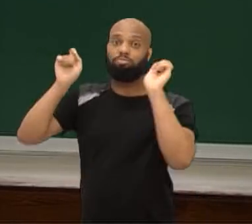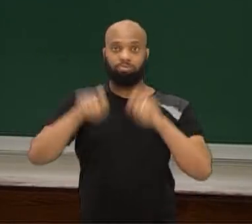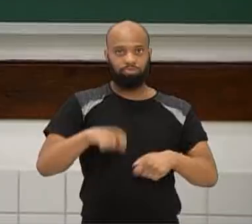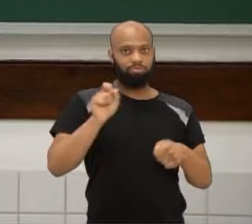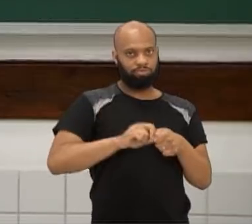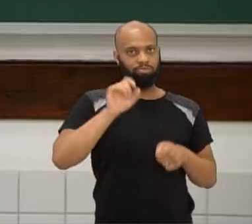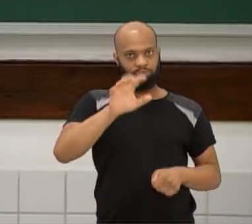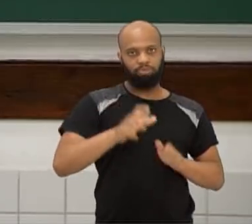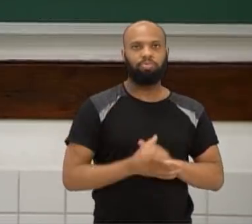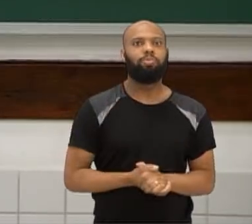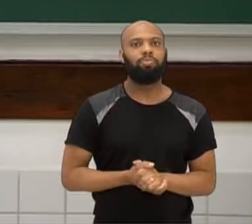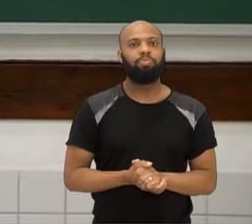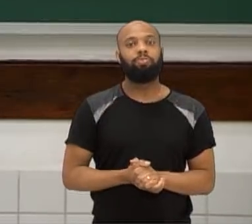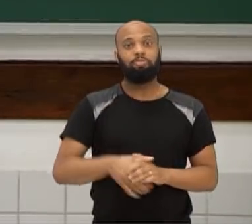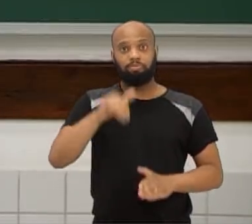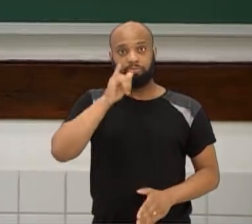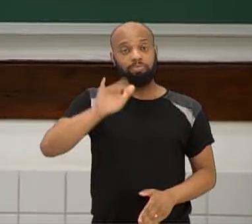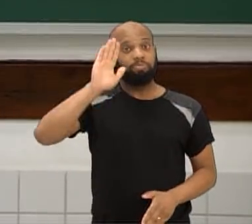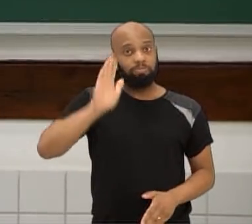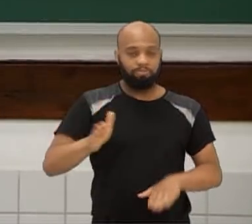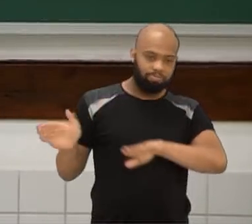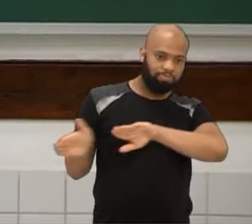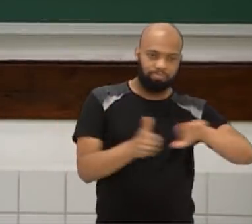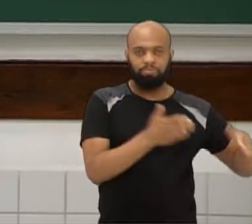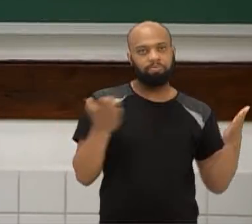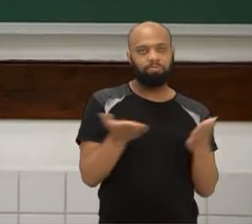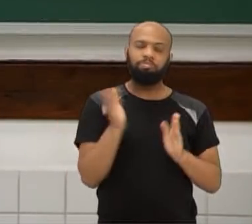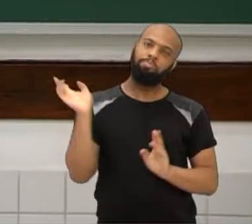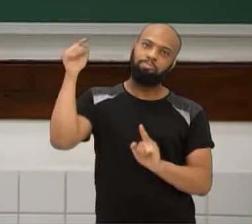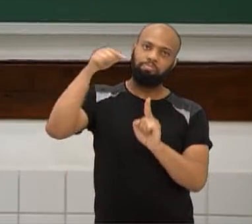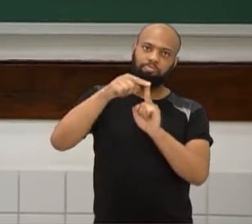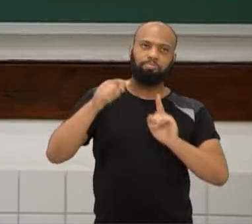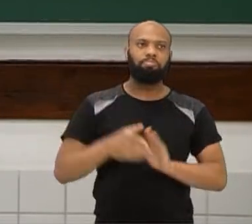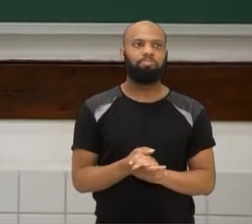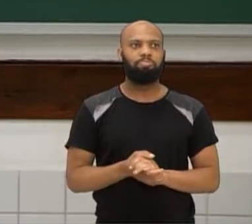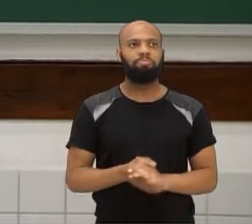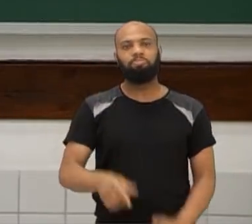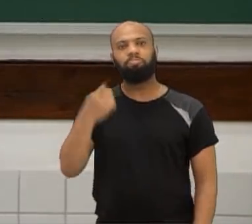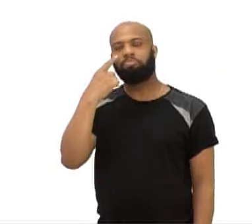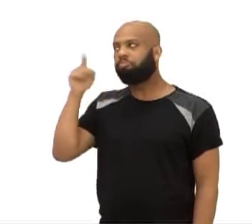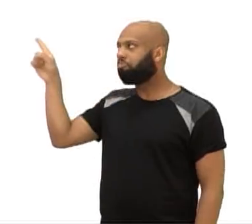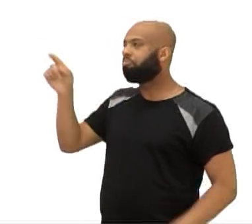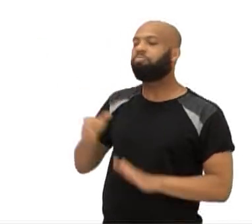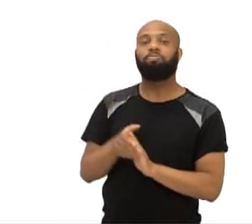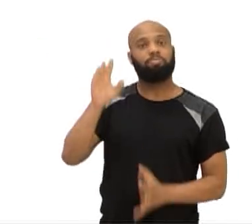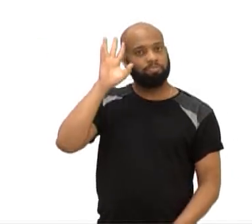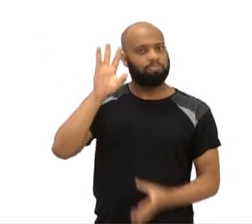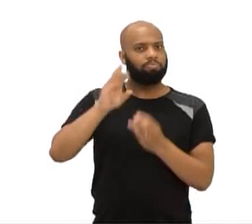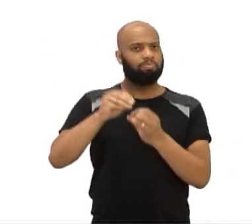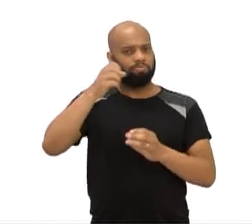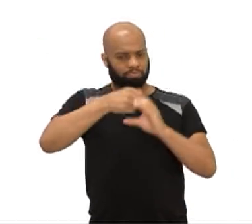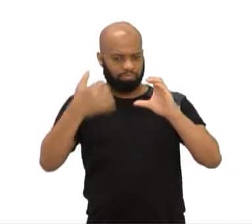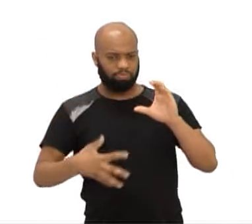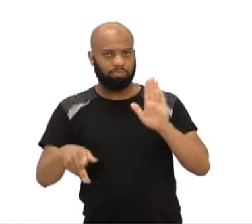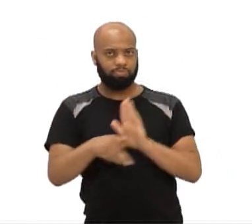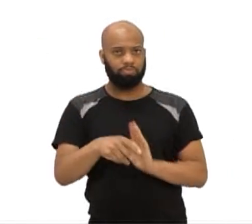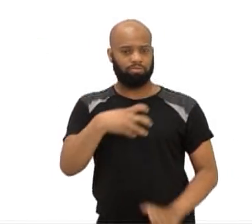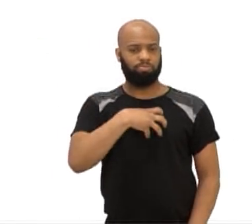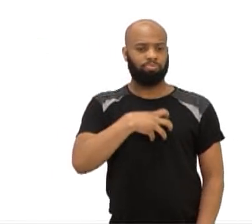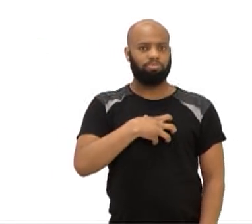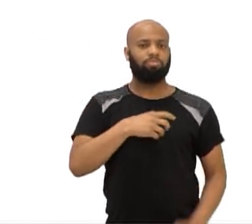precisam fazer. Dado o recado de hoje, vamos aos nossos objetivos. Olha só, compreender as características do